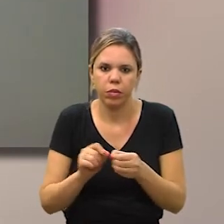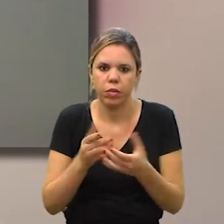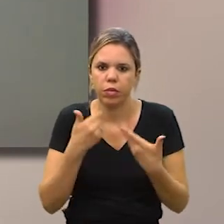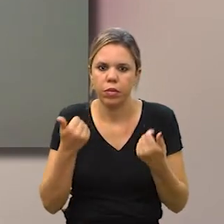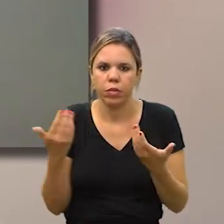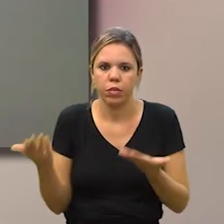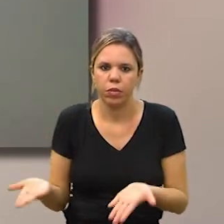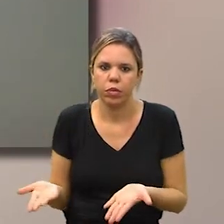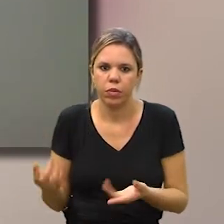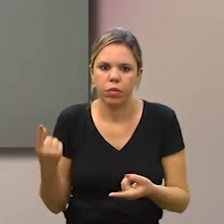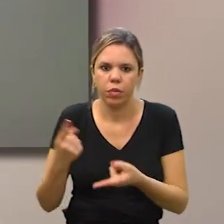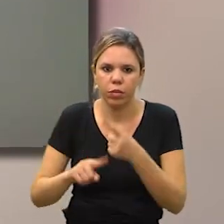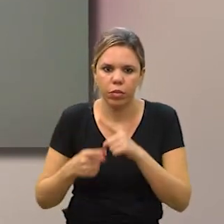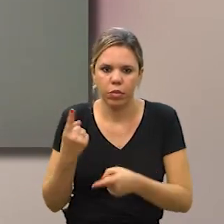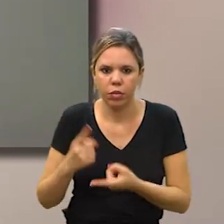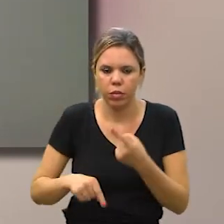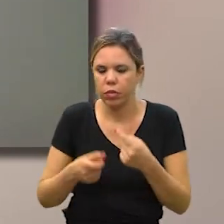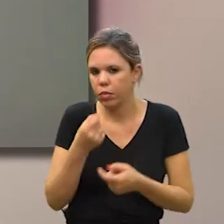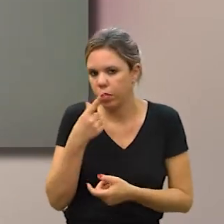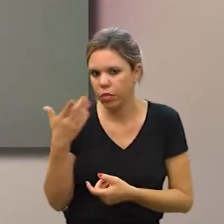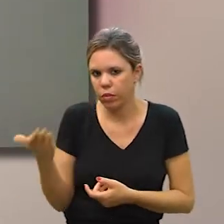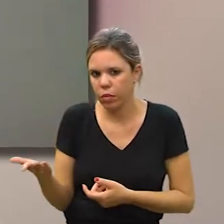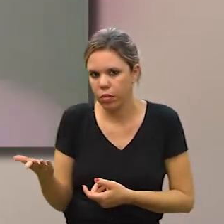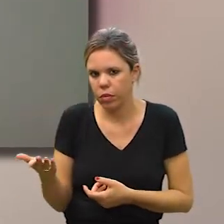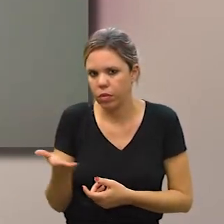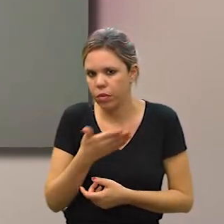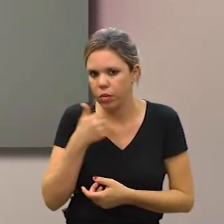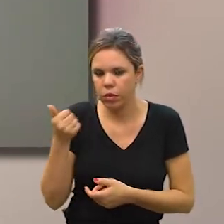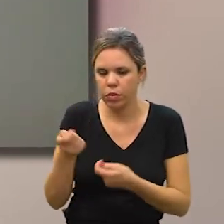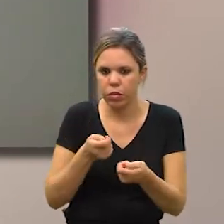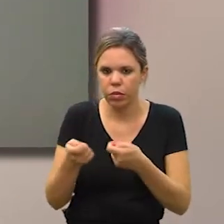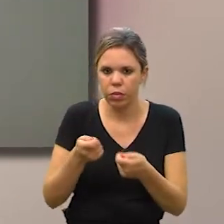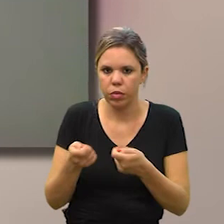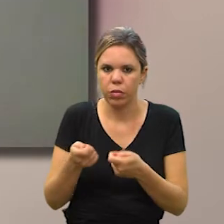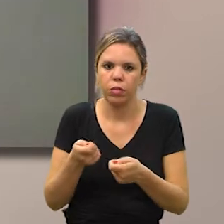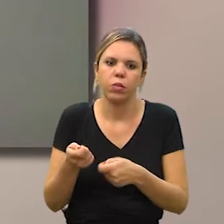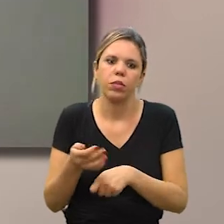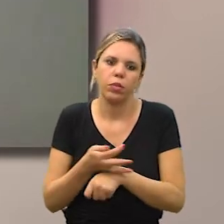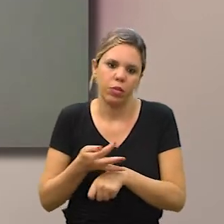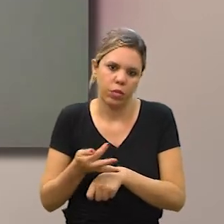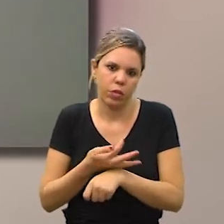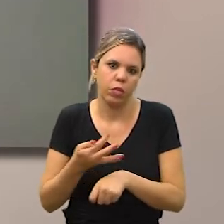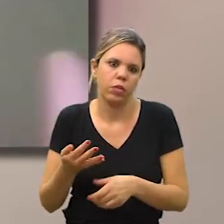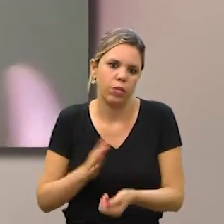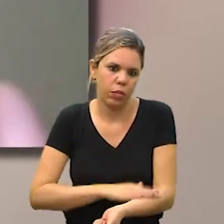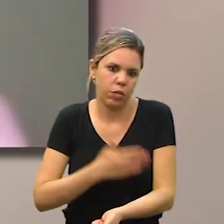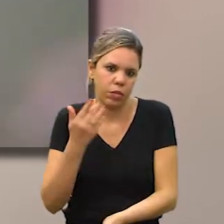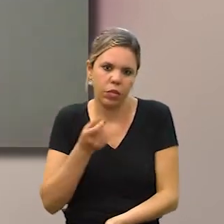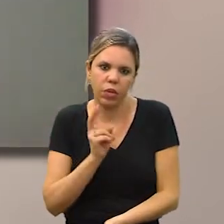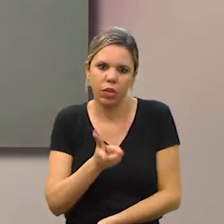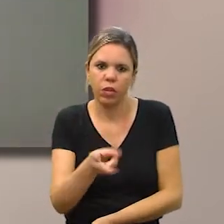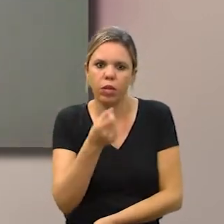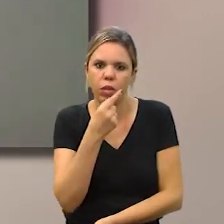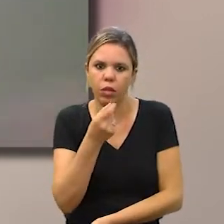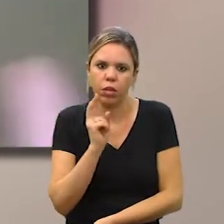fazer a melhor forma a combinação de medicamentos para o melhor controle da pressão e o medicamento é o resto da vida tem que tomar